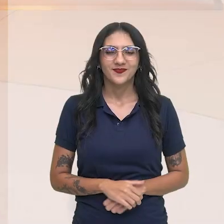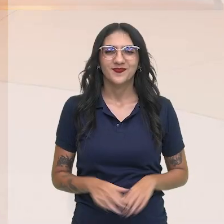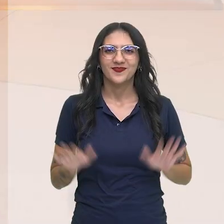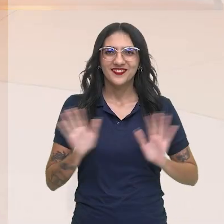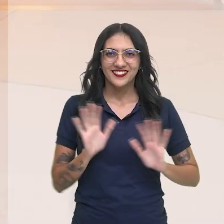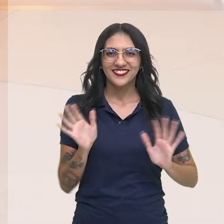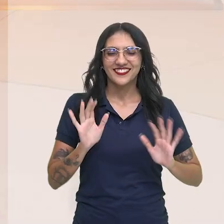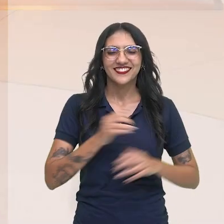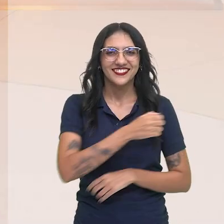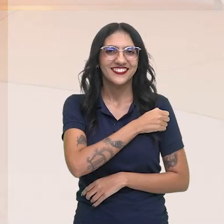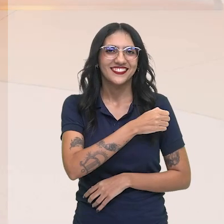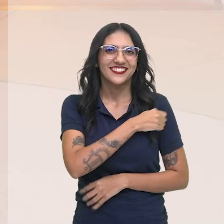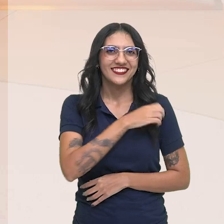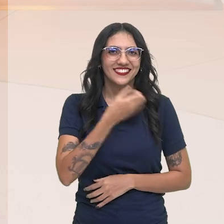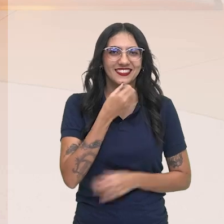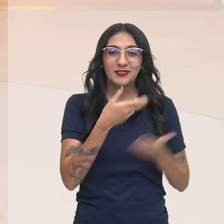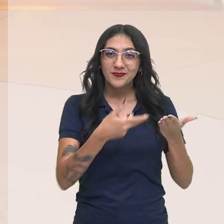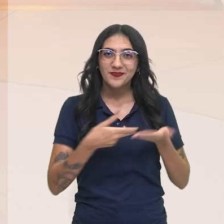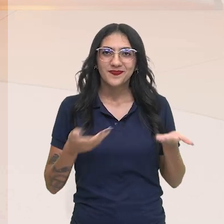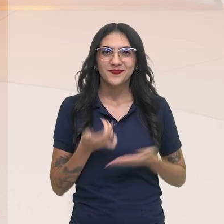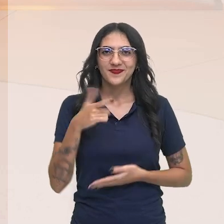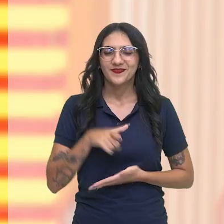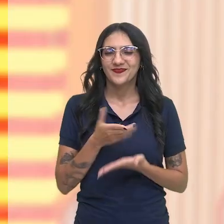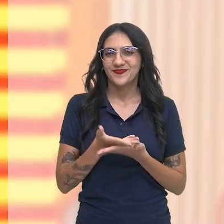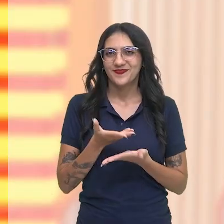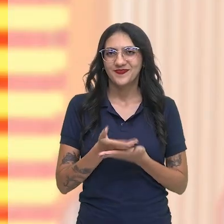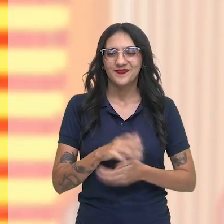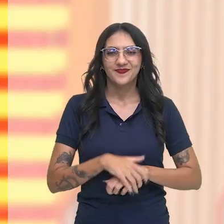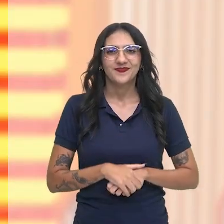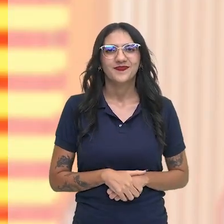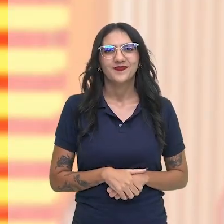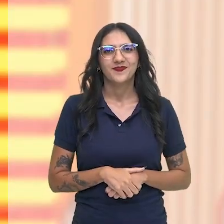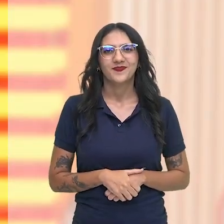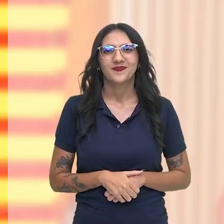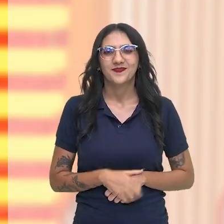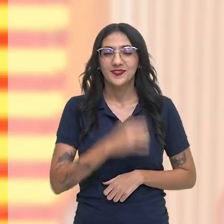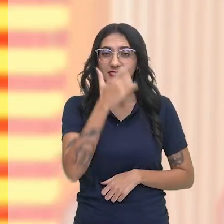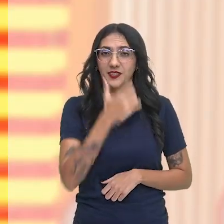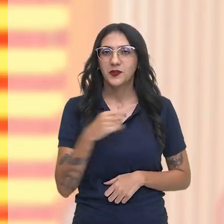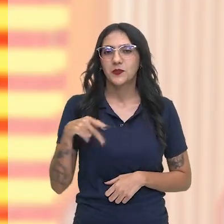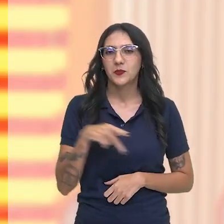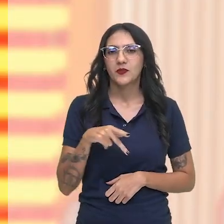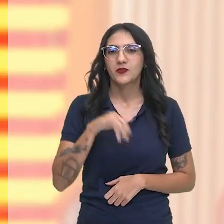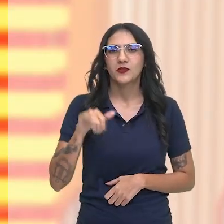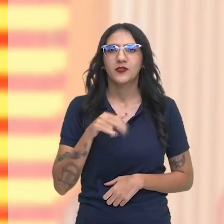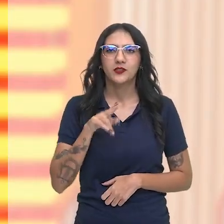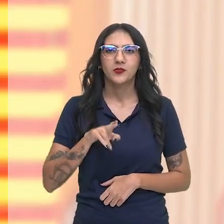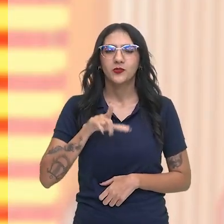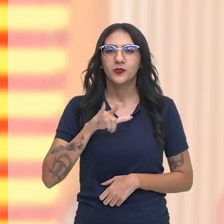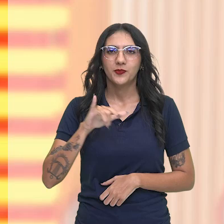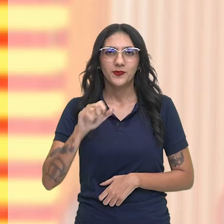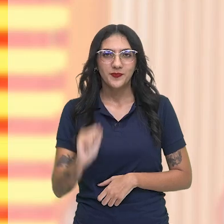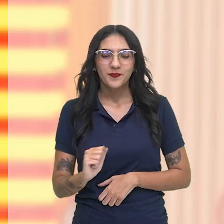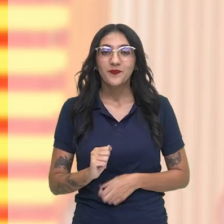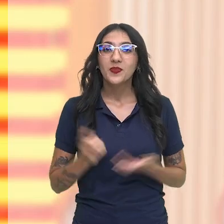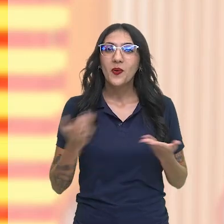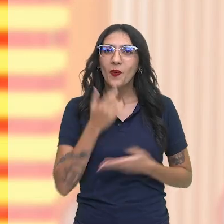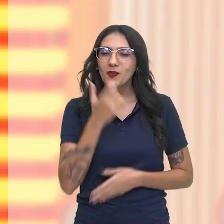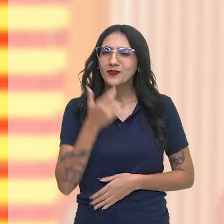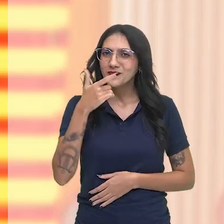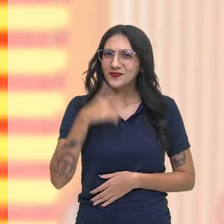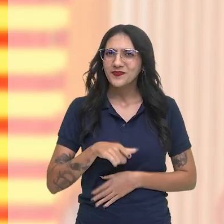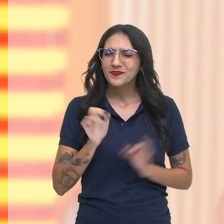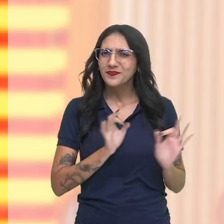alunos, sejam muito bem-vindos a mais uma aula. Eu sou a professora Júlia Nascimento e estarei com vocês neste